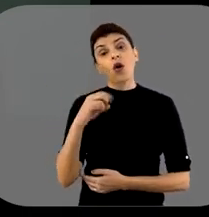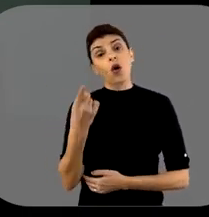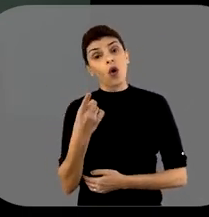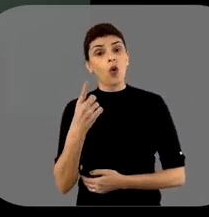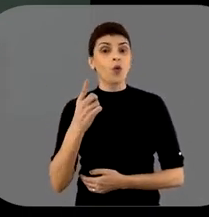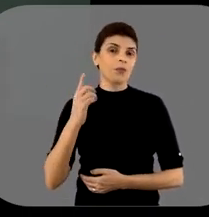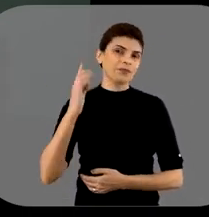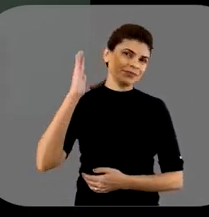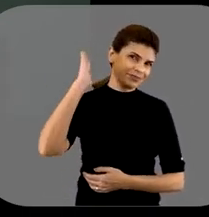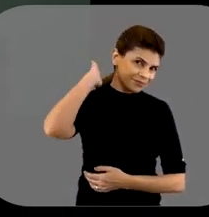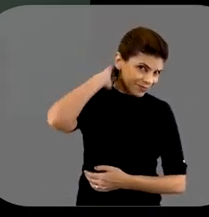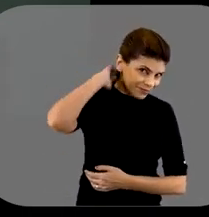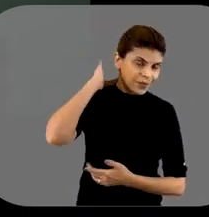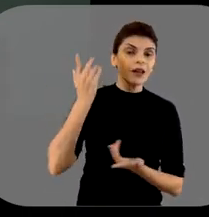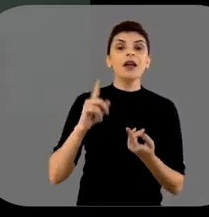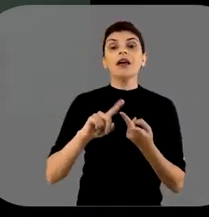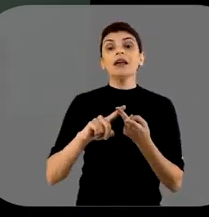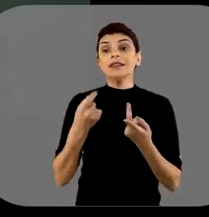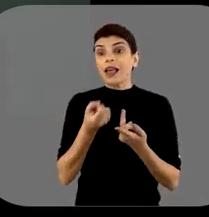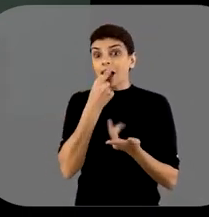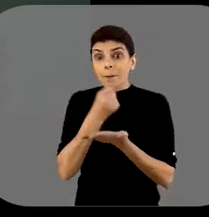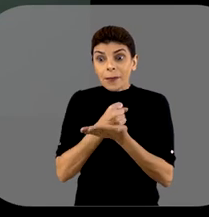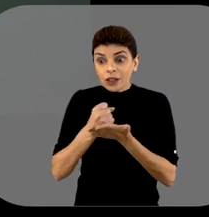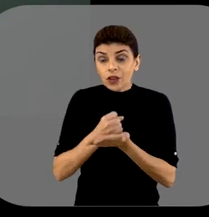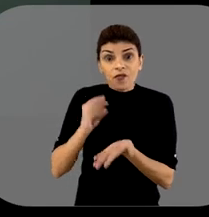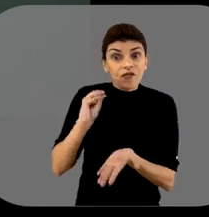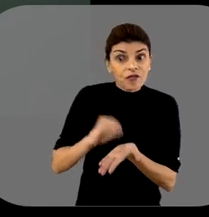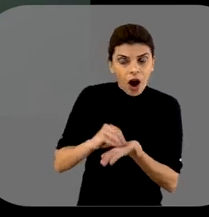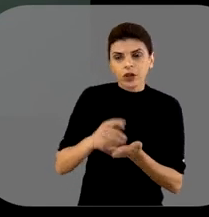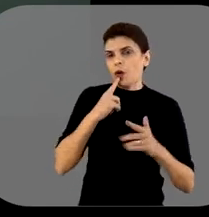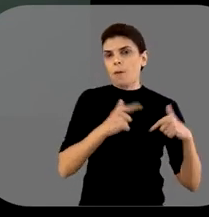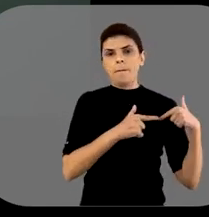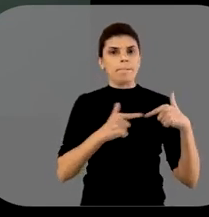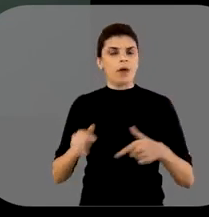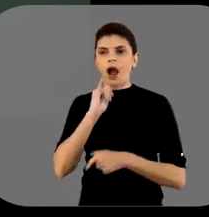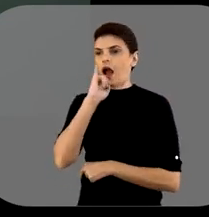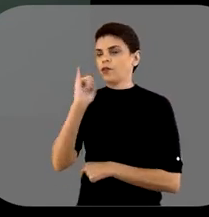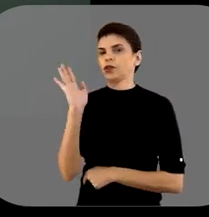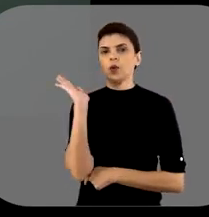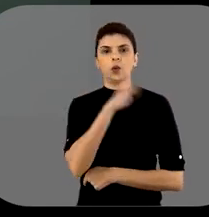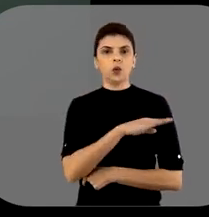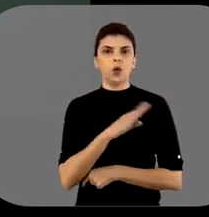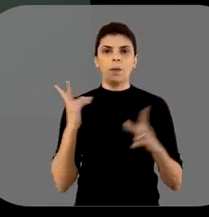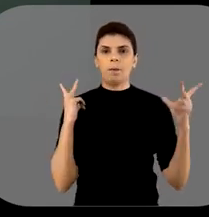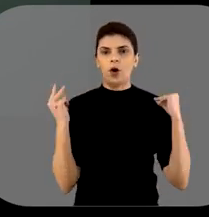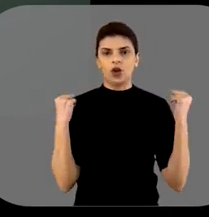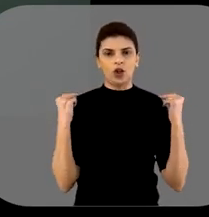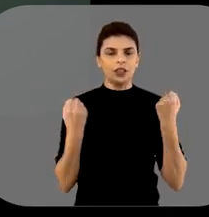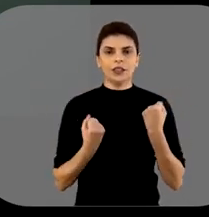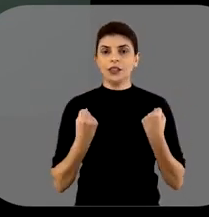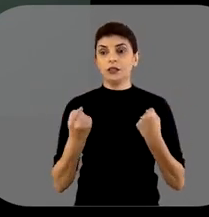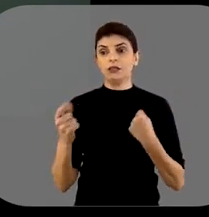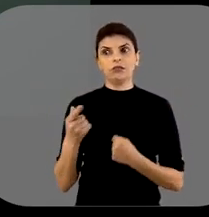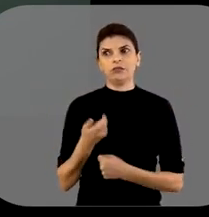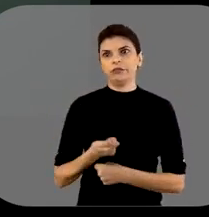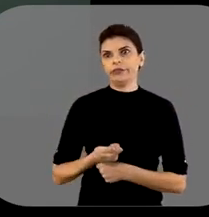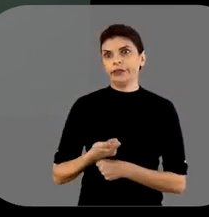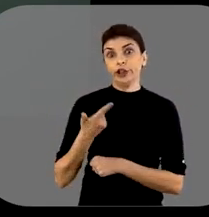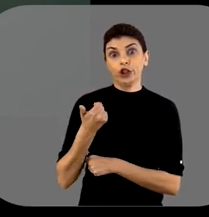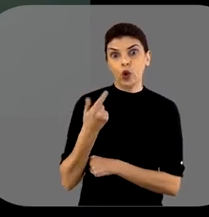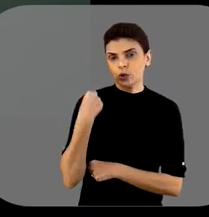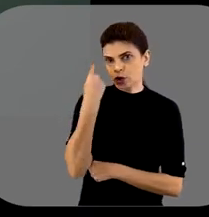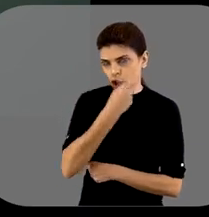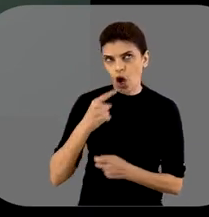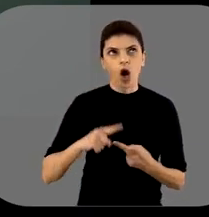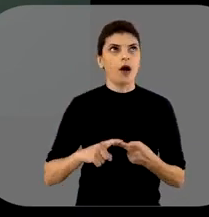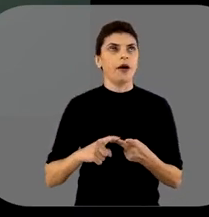faltando medicação, a gente tem que providenciar. Aí eu já aviso o motorista, olha, vão chegar 8 horas, 11 horas, meia-noite, 2